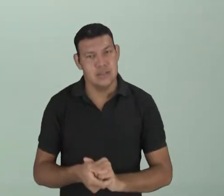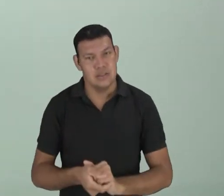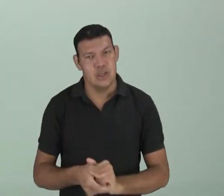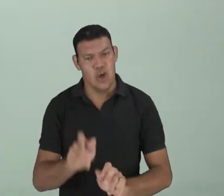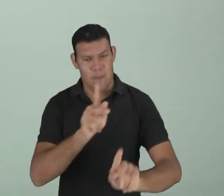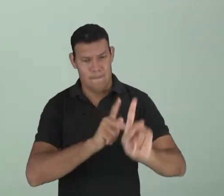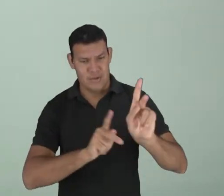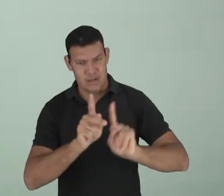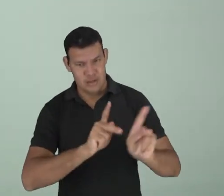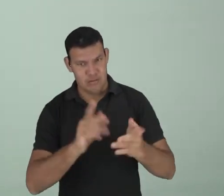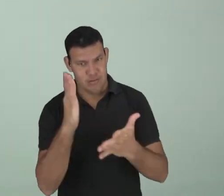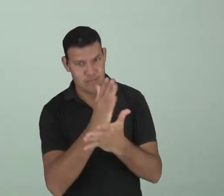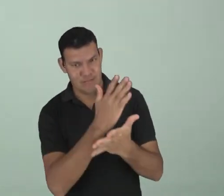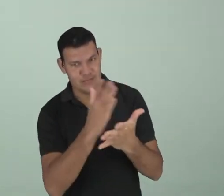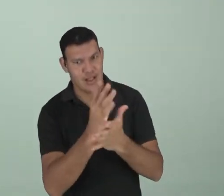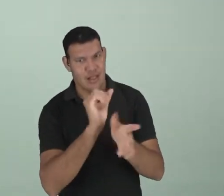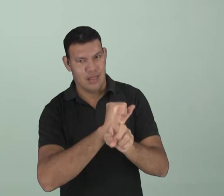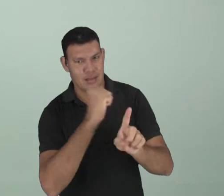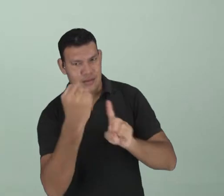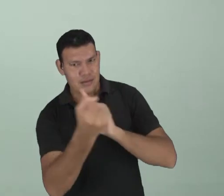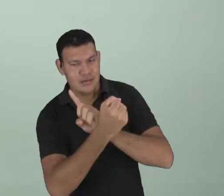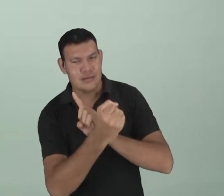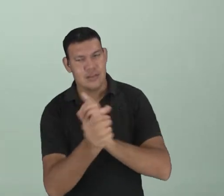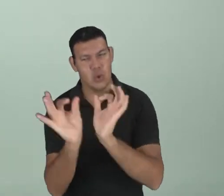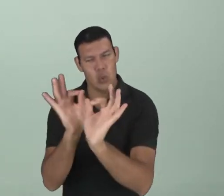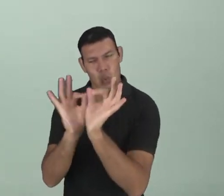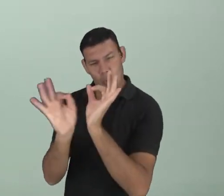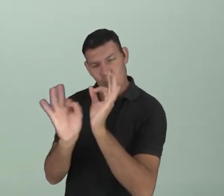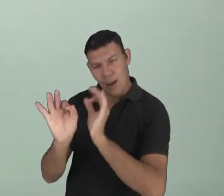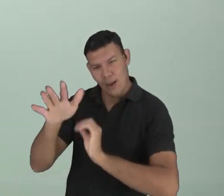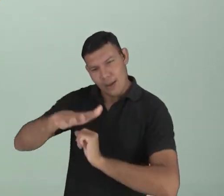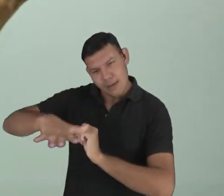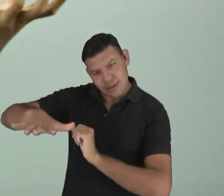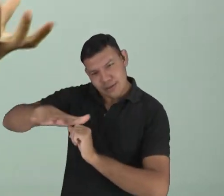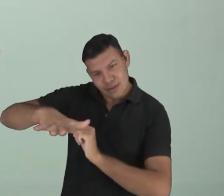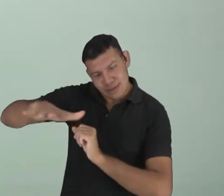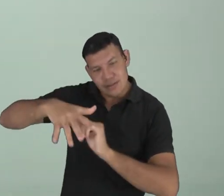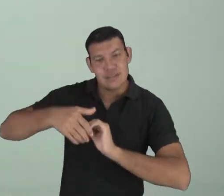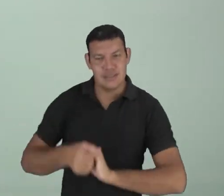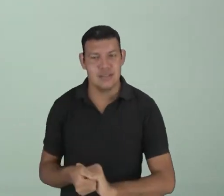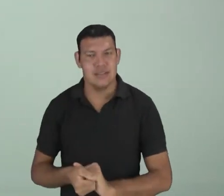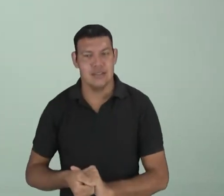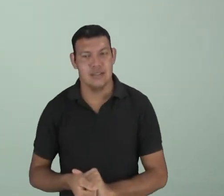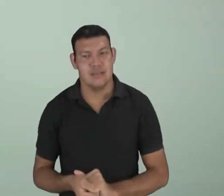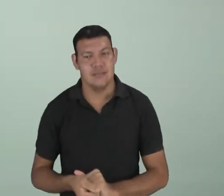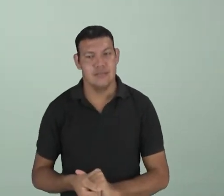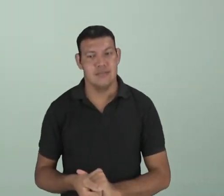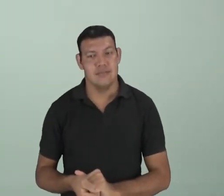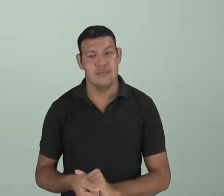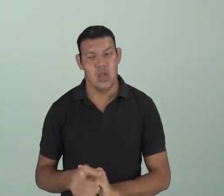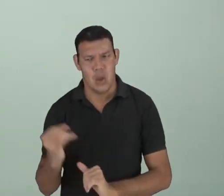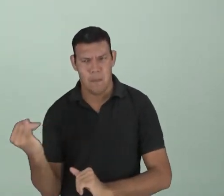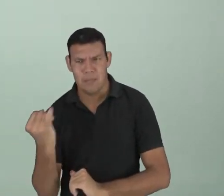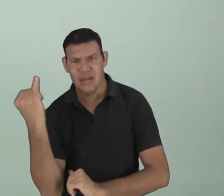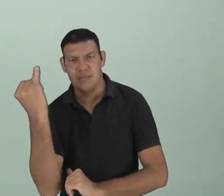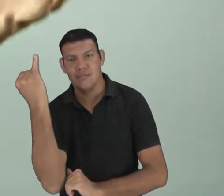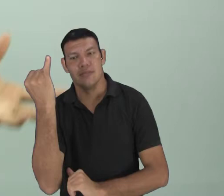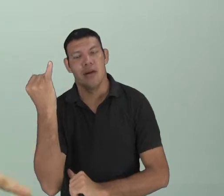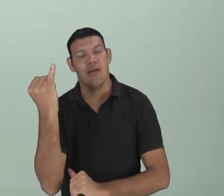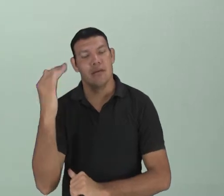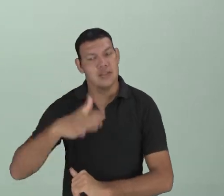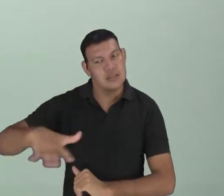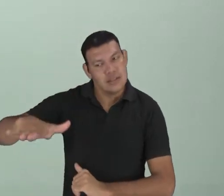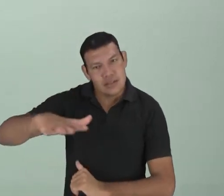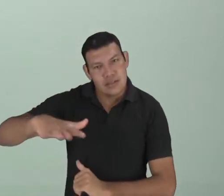determinados povos e determinadas sociedades organizam o seu espaço, qual que é a importância do espaço, qual que é a importância do